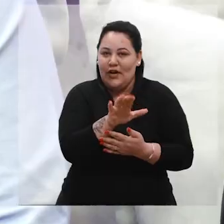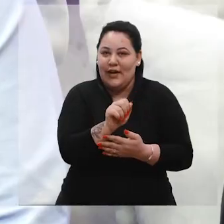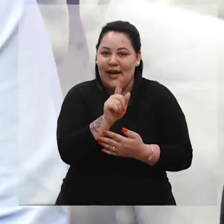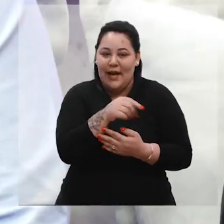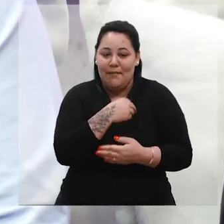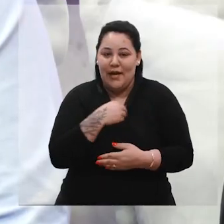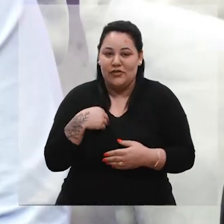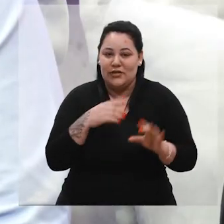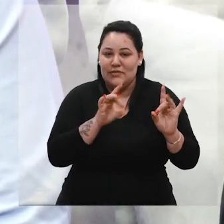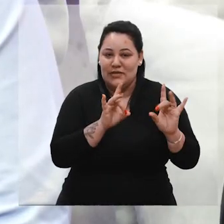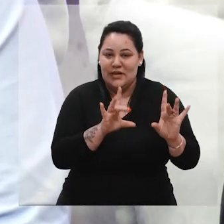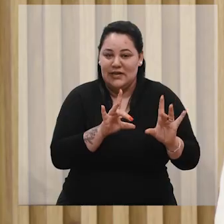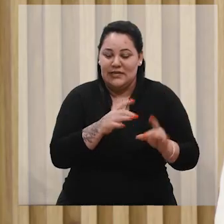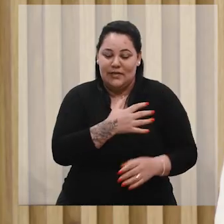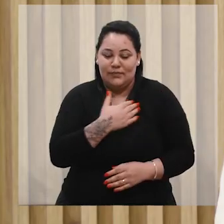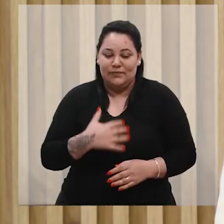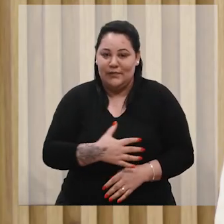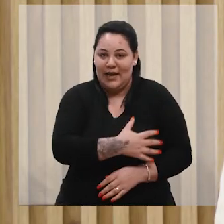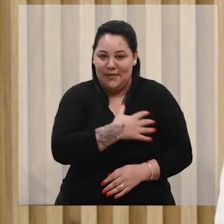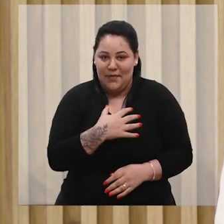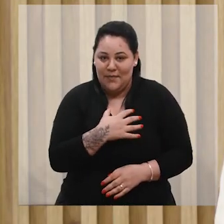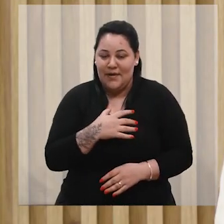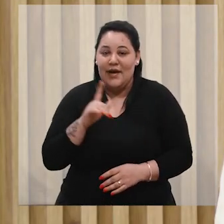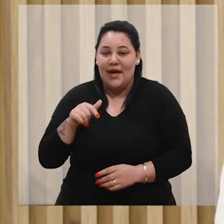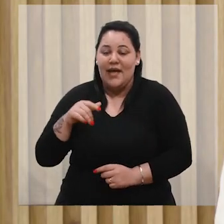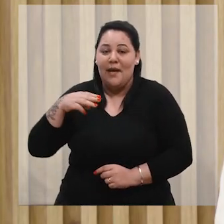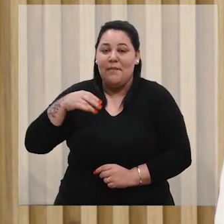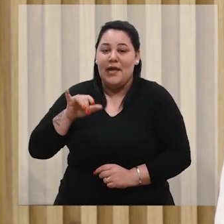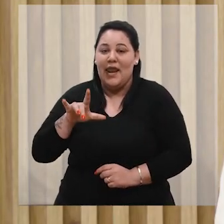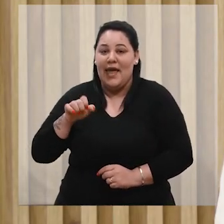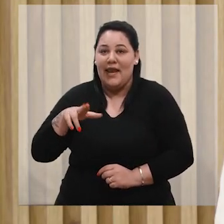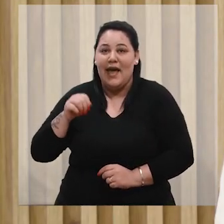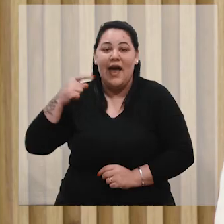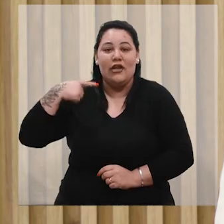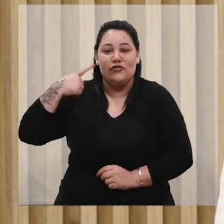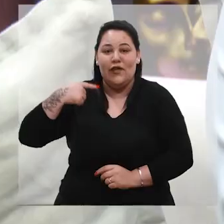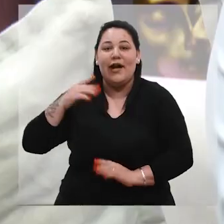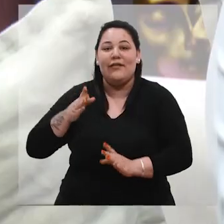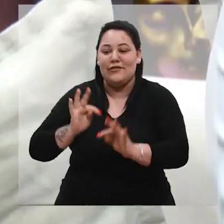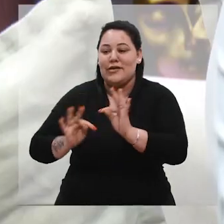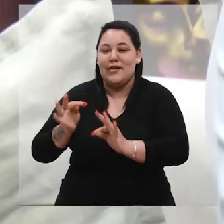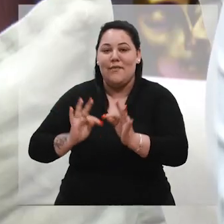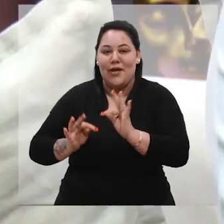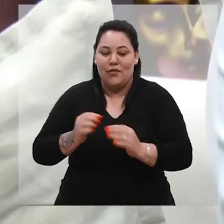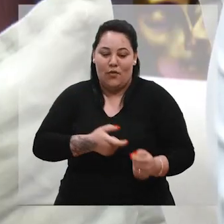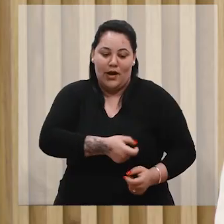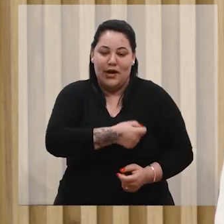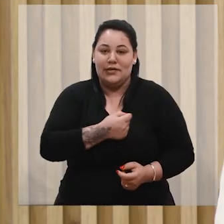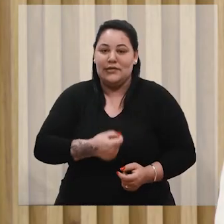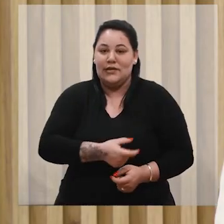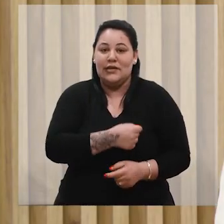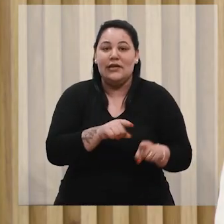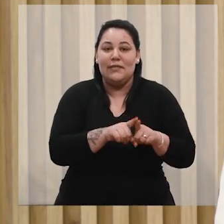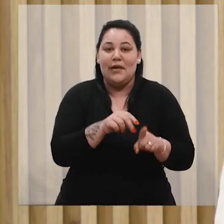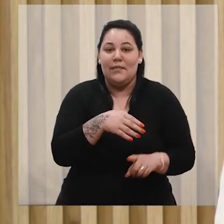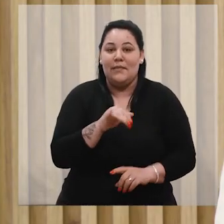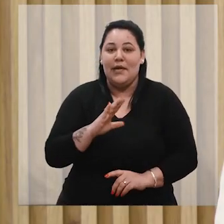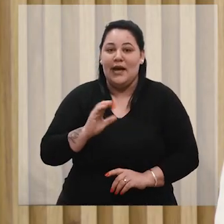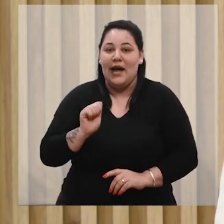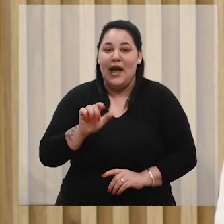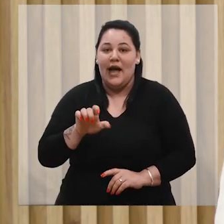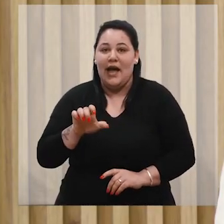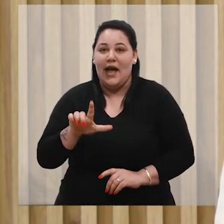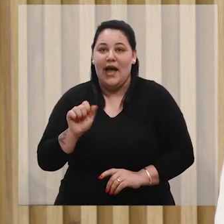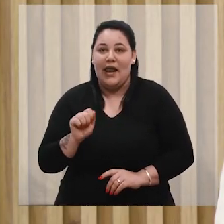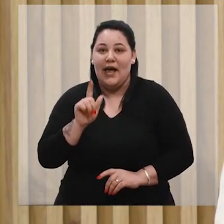que é mastologista, Milena Scopel, que é advogada e também passou por um tratamento do câncer de mama, e a Micaela Martins,